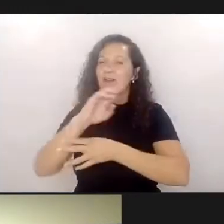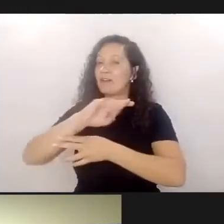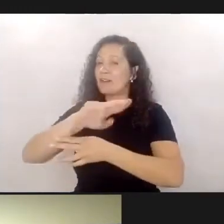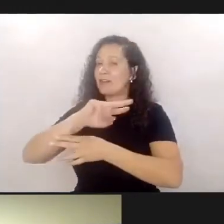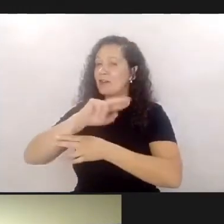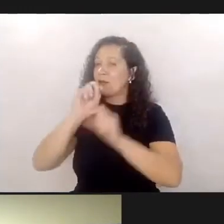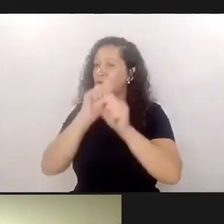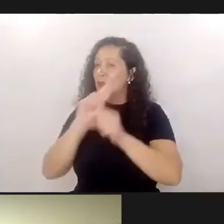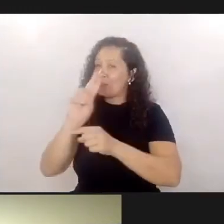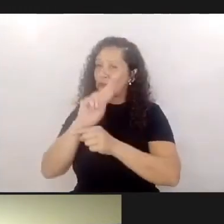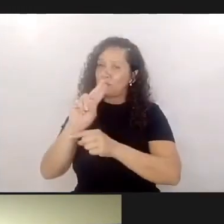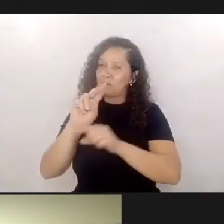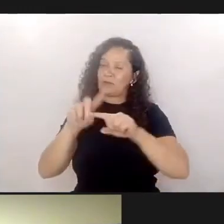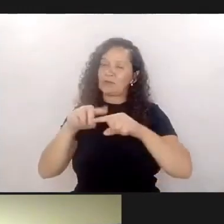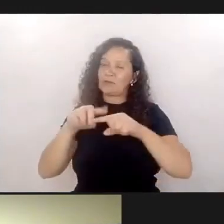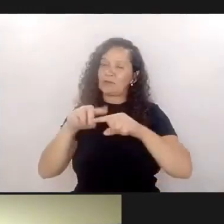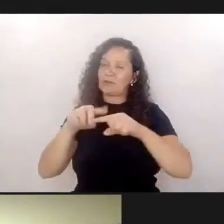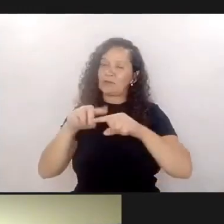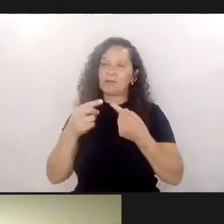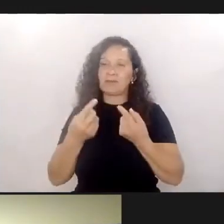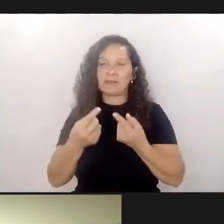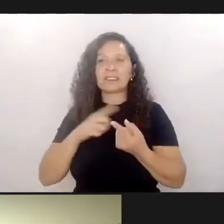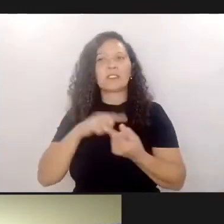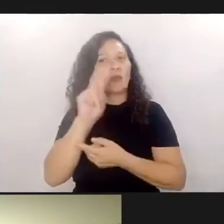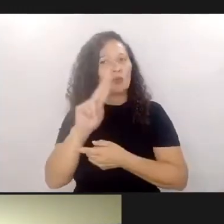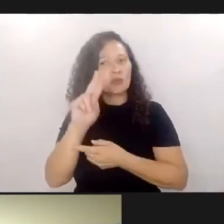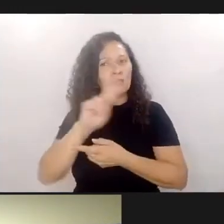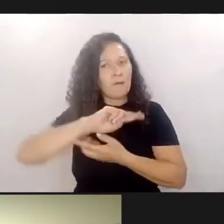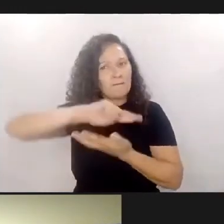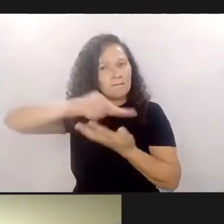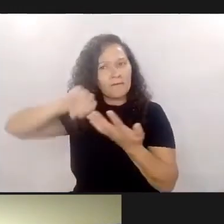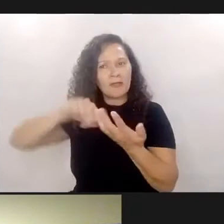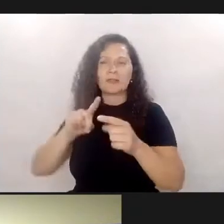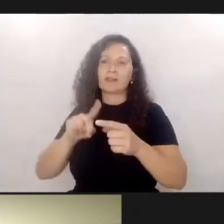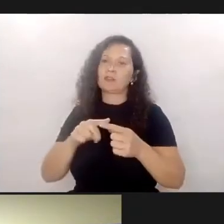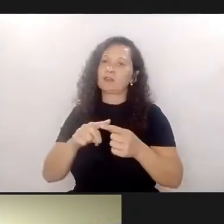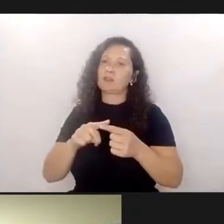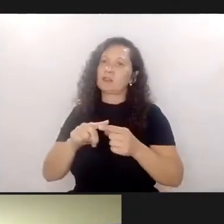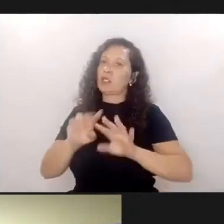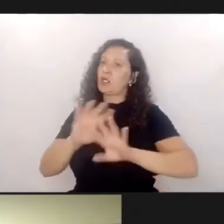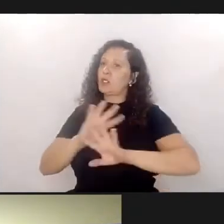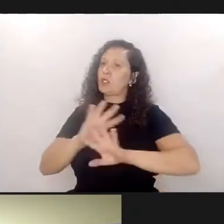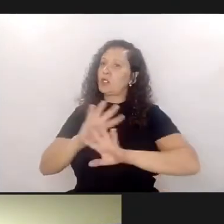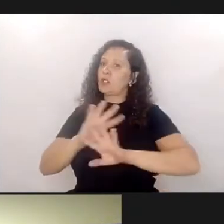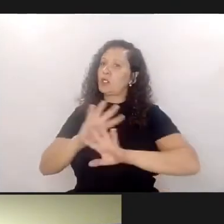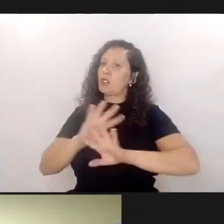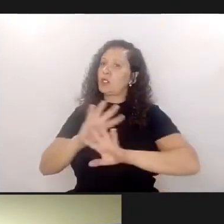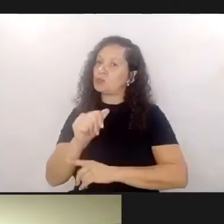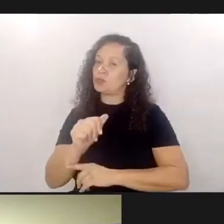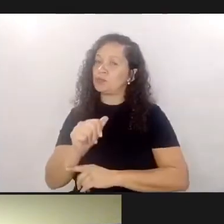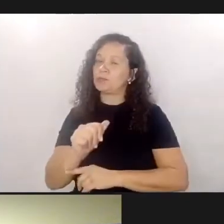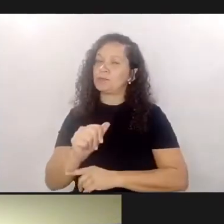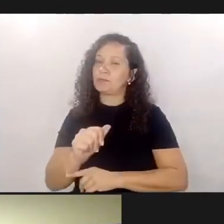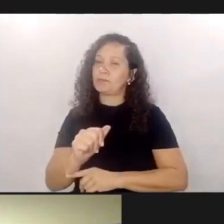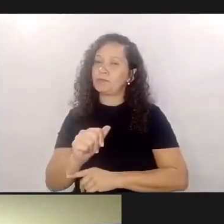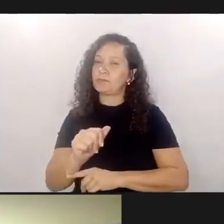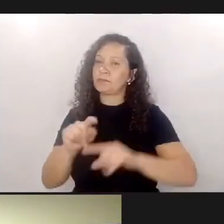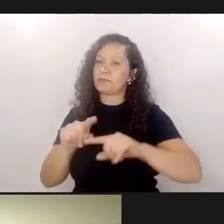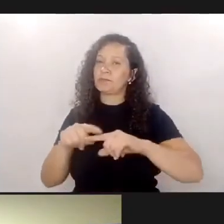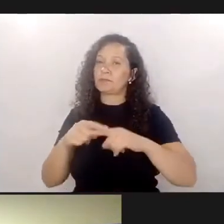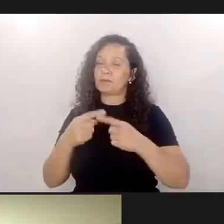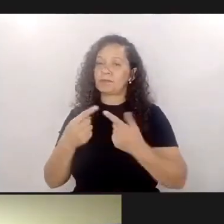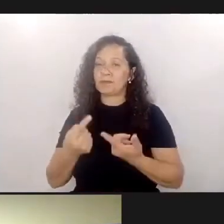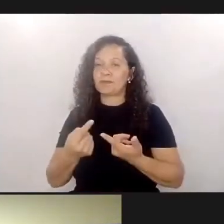sido aplicados, não na sua totalidade, mas eu mostrei o Doxiades, que criou uma agência